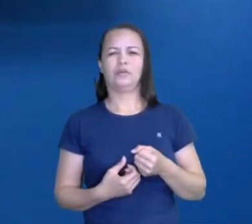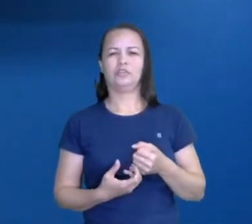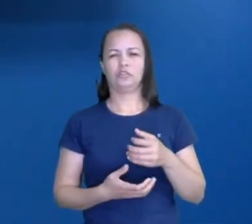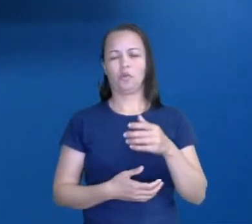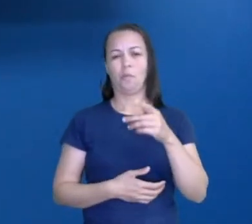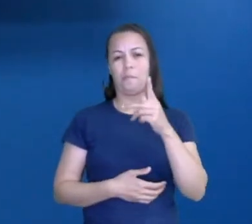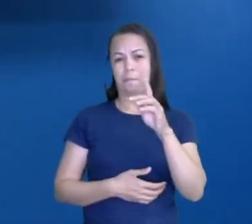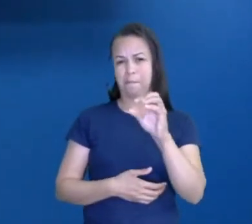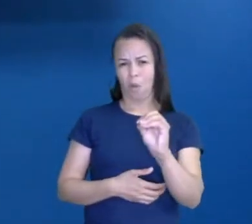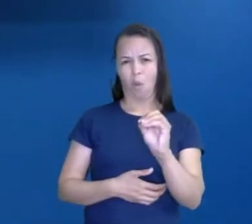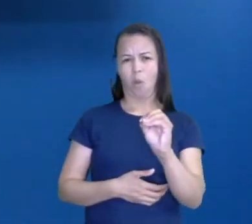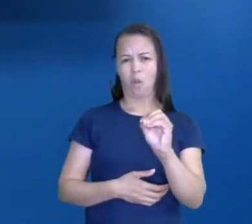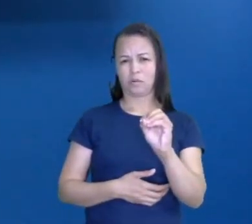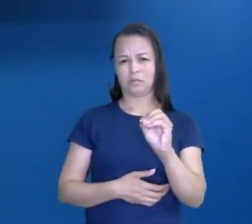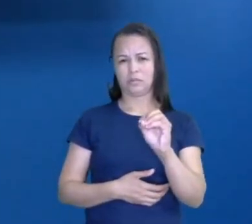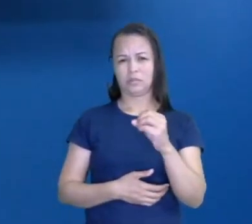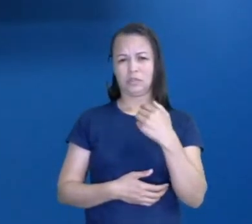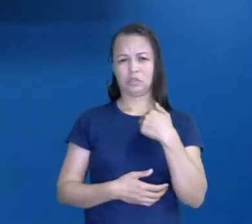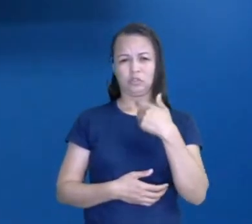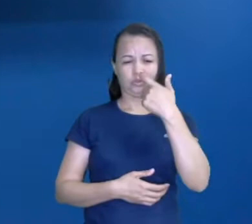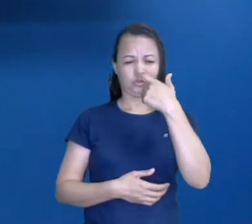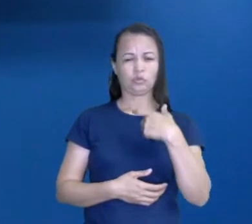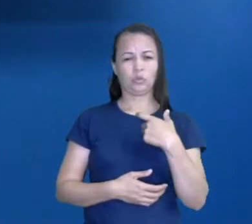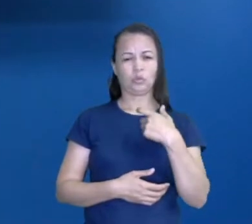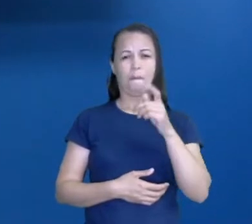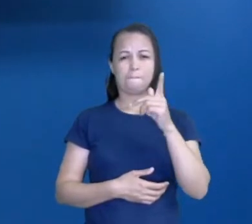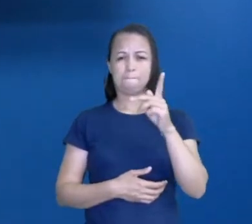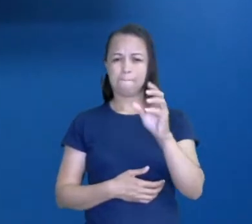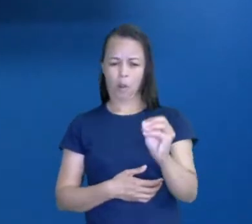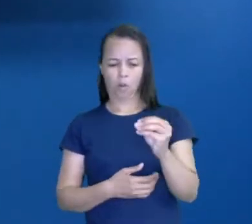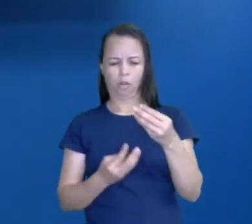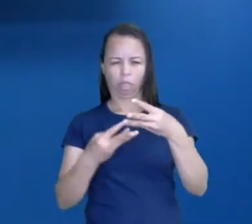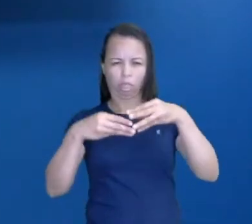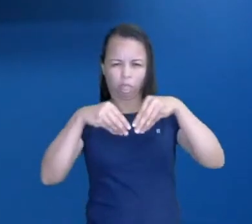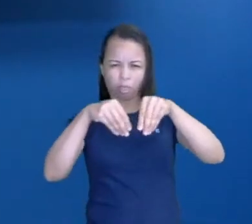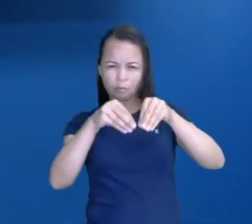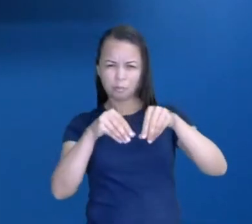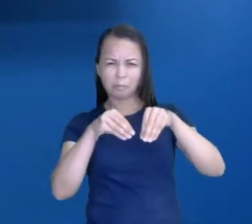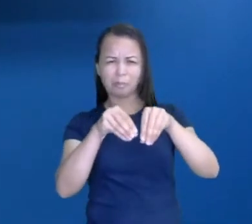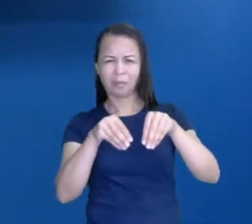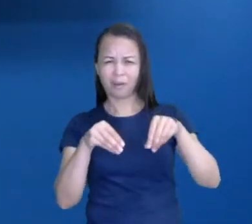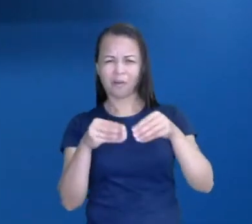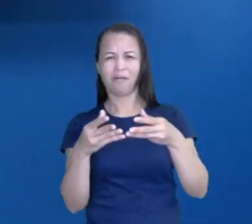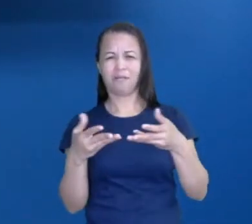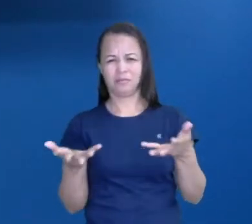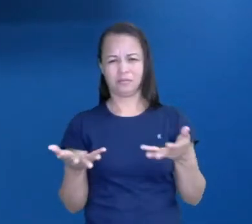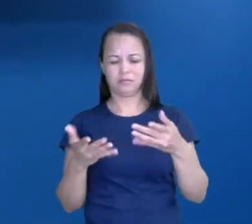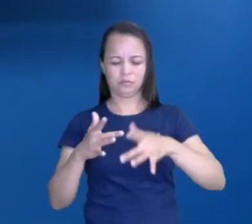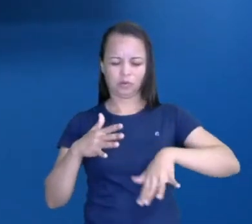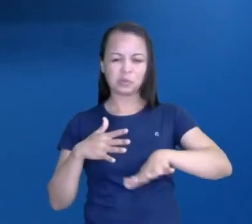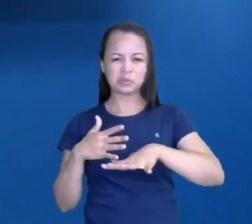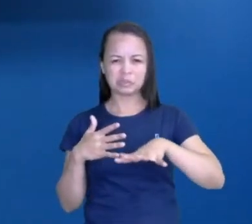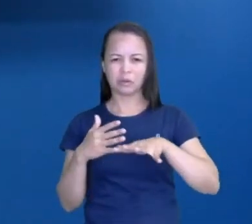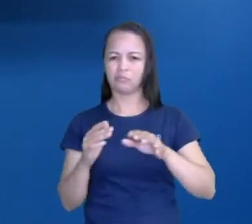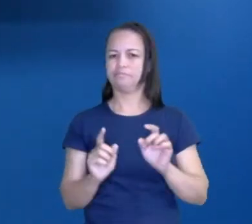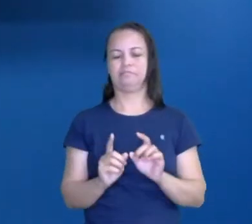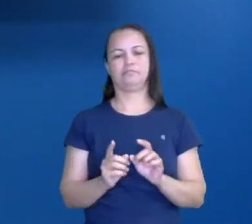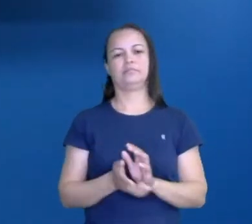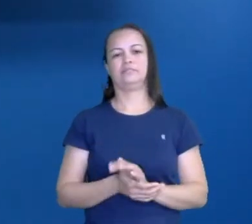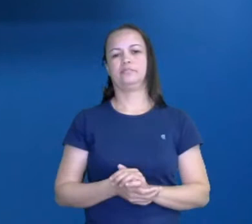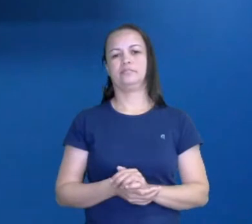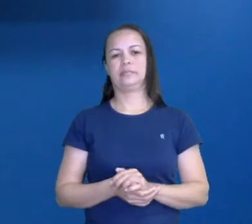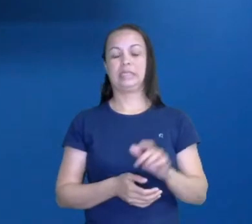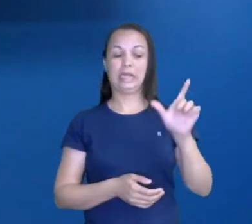Literalmente, essa pessoa não só está o pó, né? Senão cairia o pozinho dela no chão. Então, ela literalmente